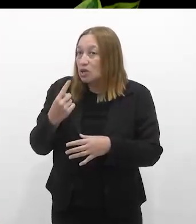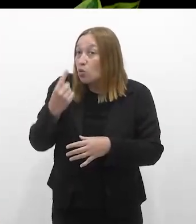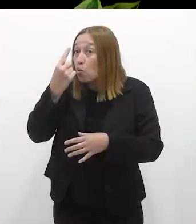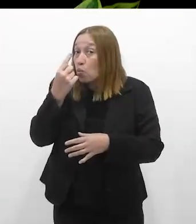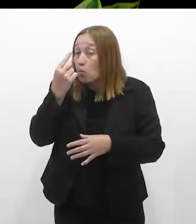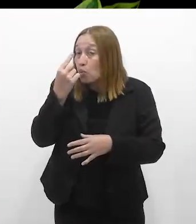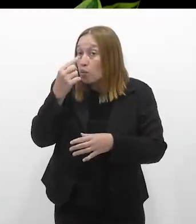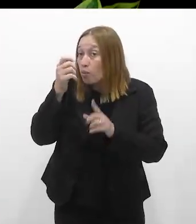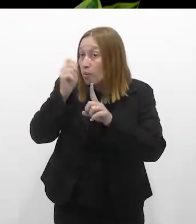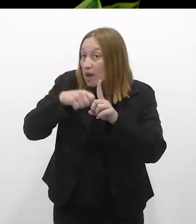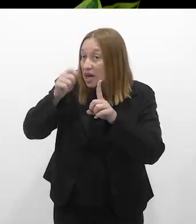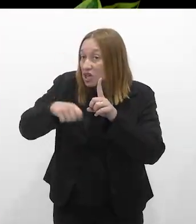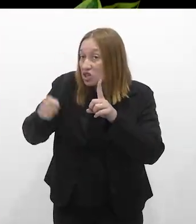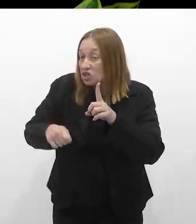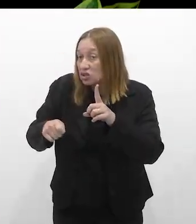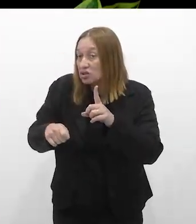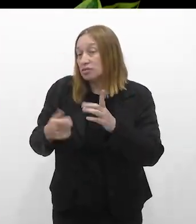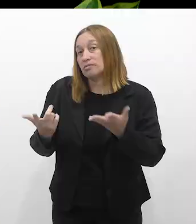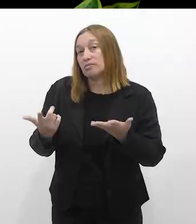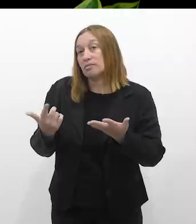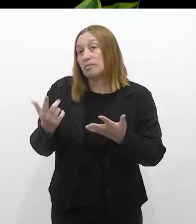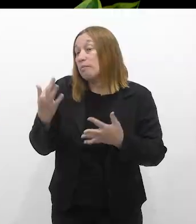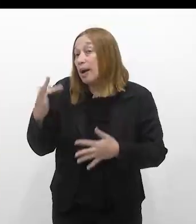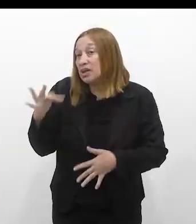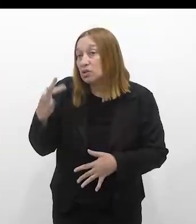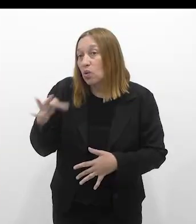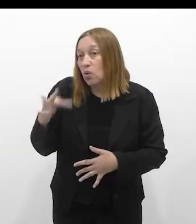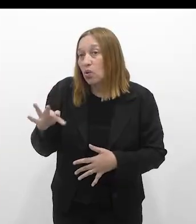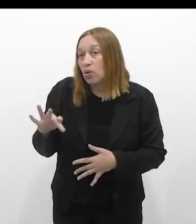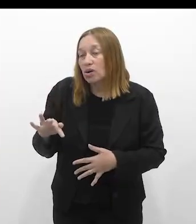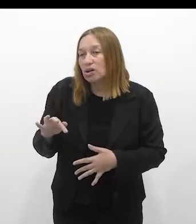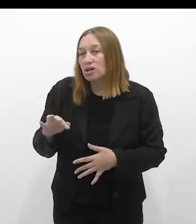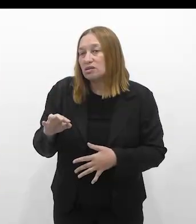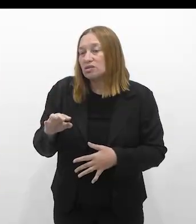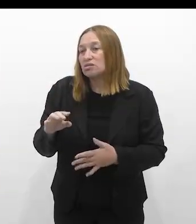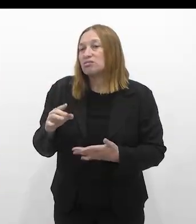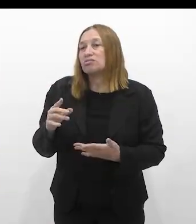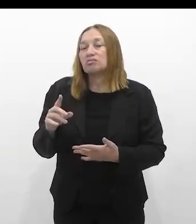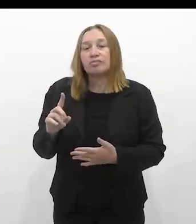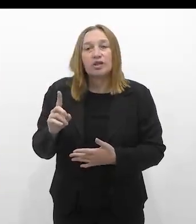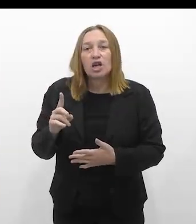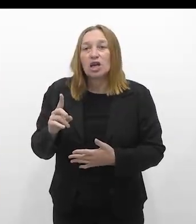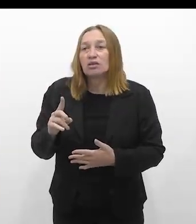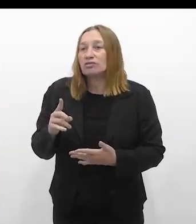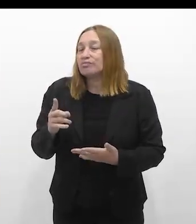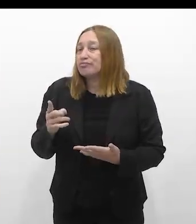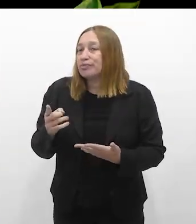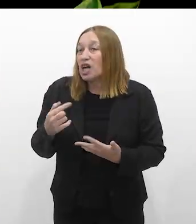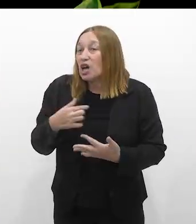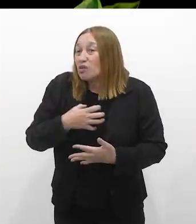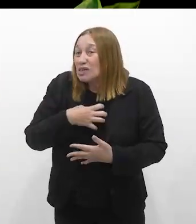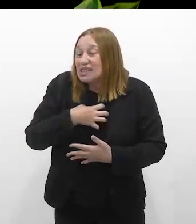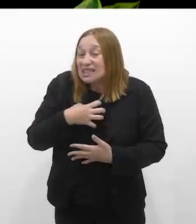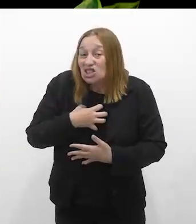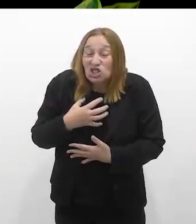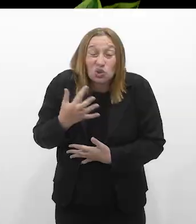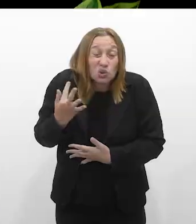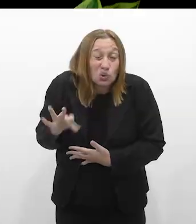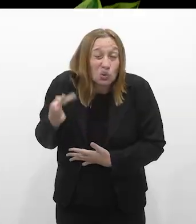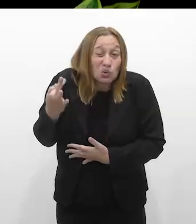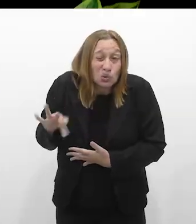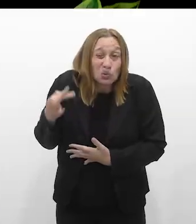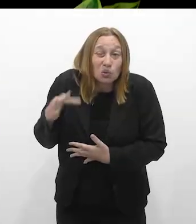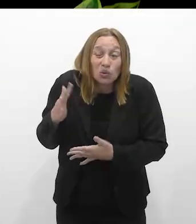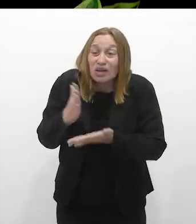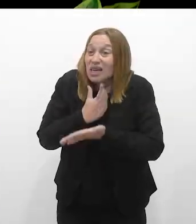um mês, de remédio para dor. Porque eu sentia... Porque não era mais suficiente, né? Não, não era. Eu sentia tanta